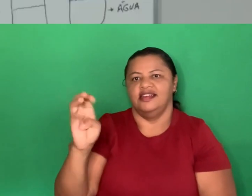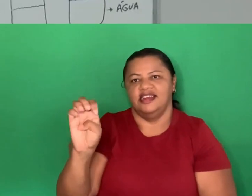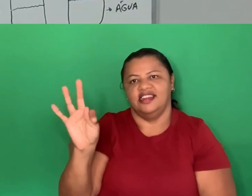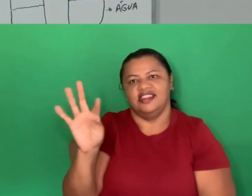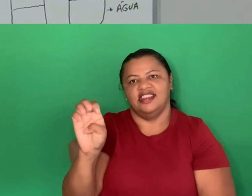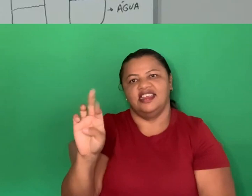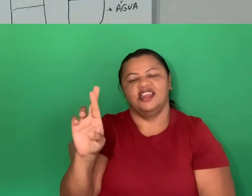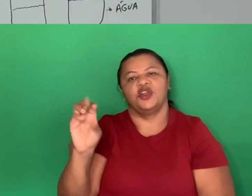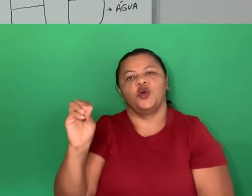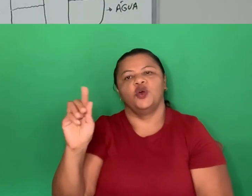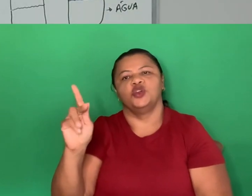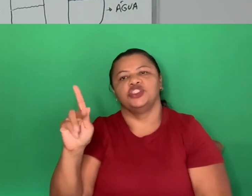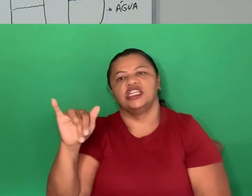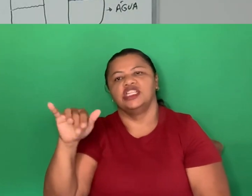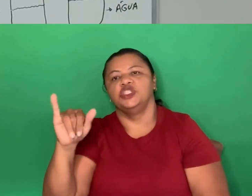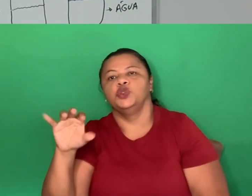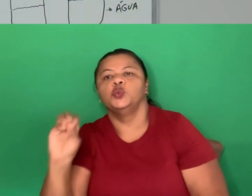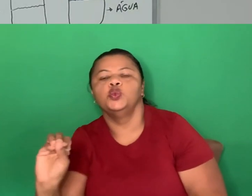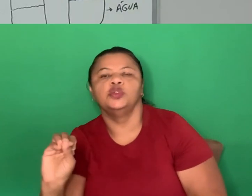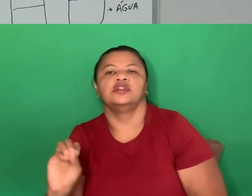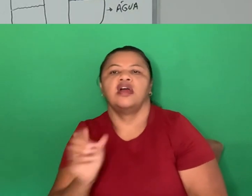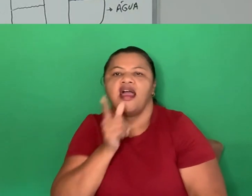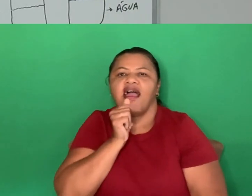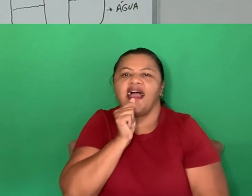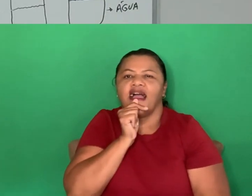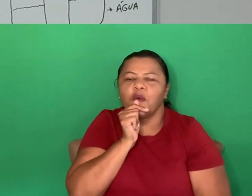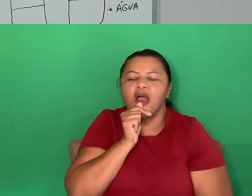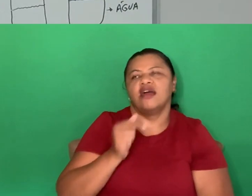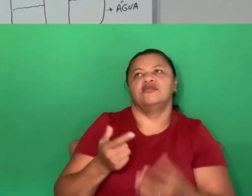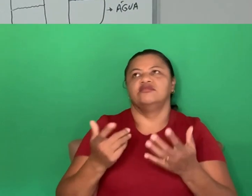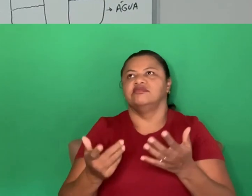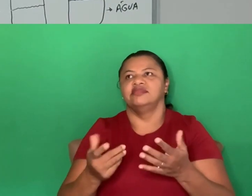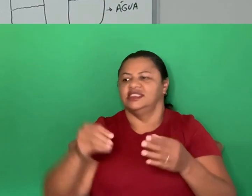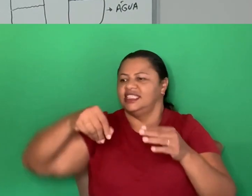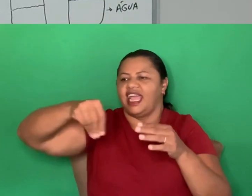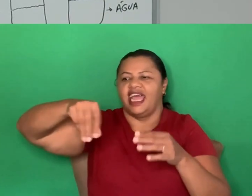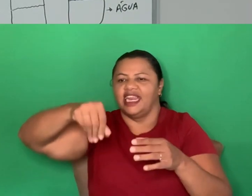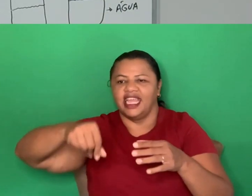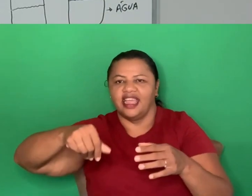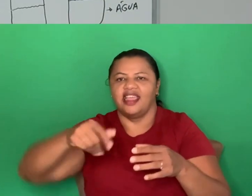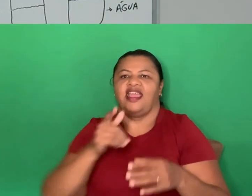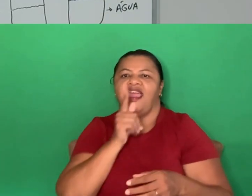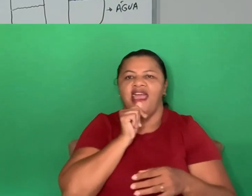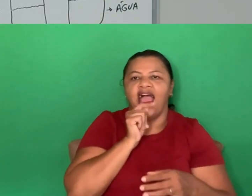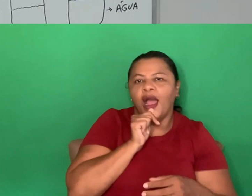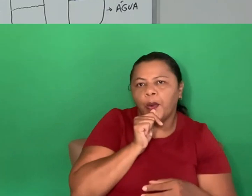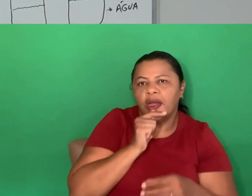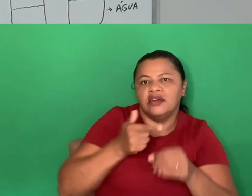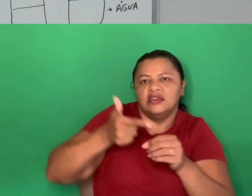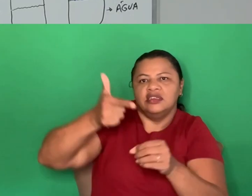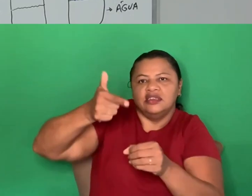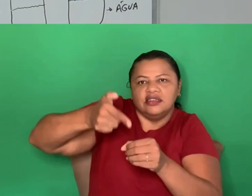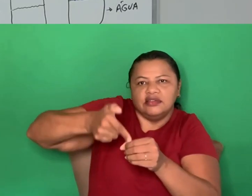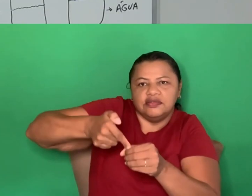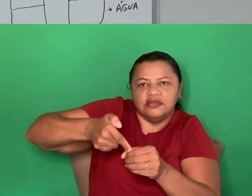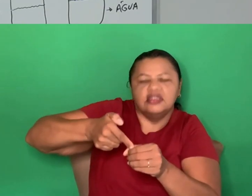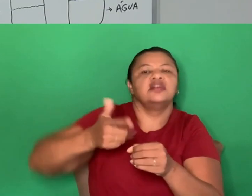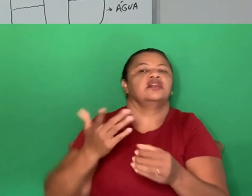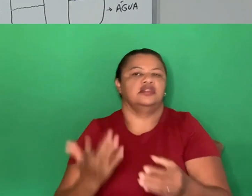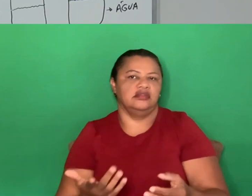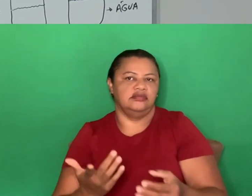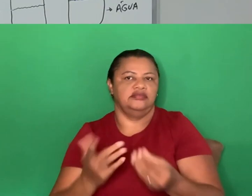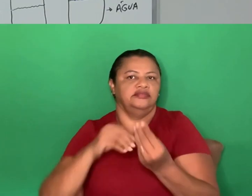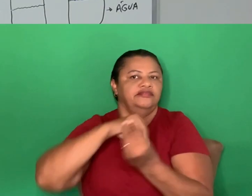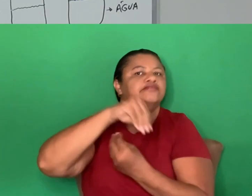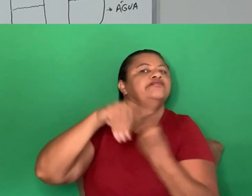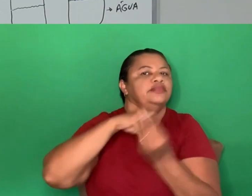fases. Água, gelo e vapor d'água, 3 fases. Chumbo derretendo. Tem uma parte do chumbo que está sólida e outra